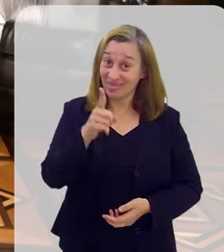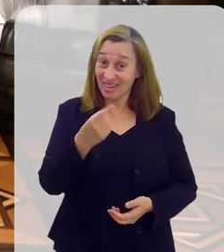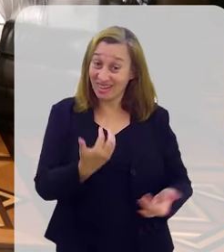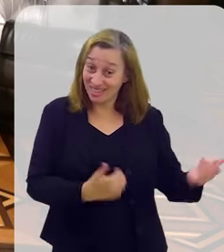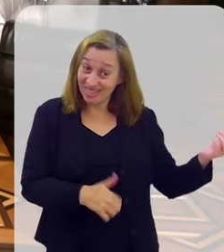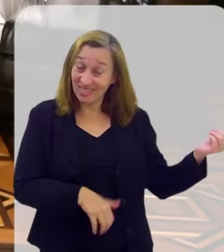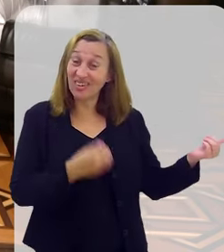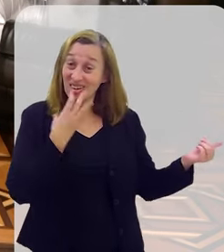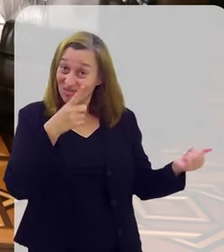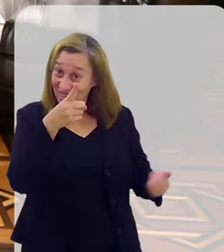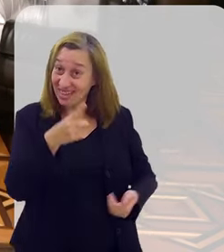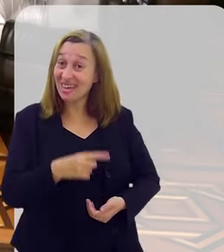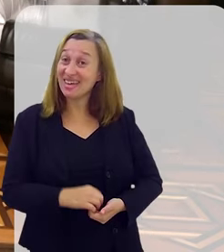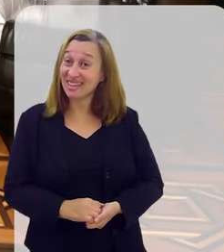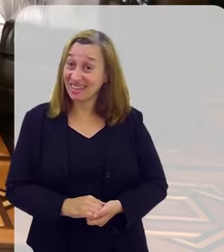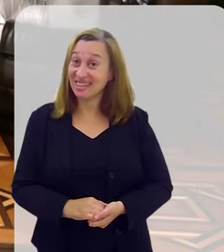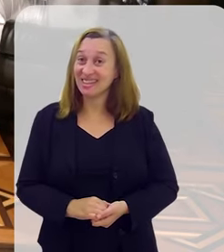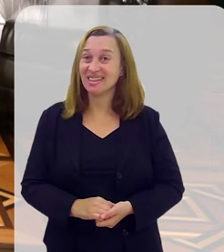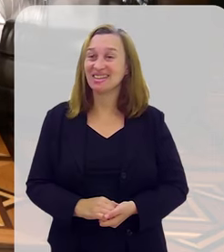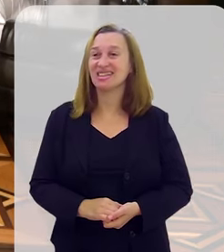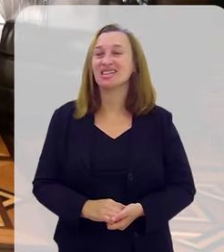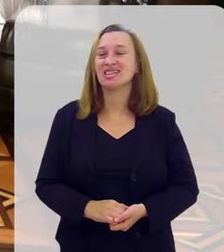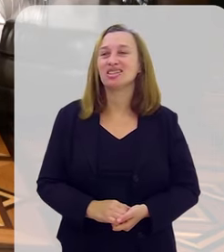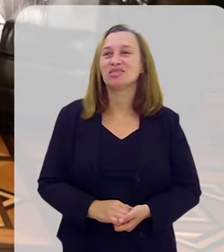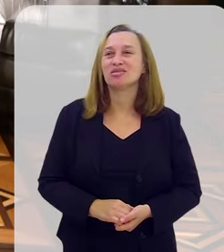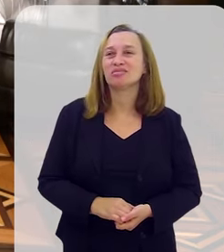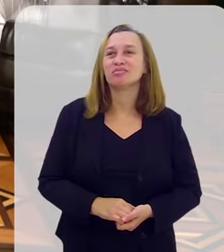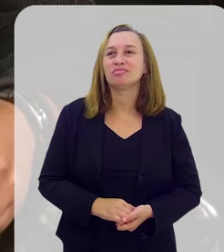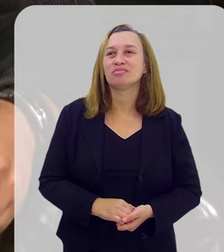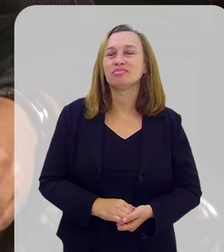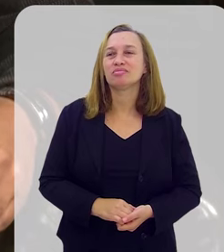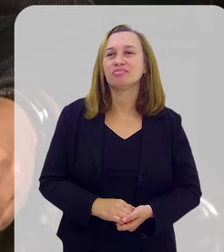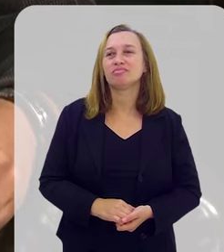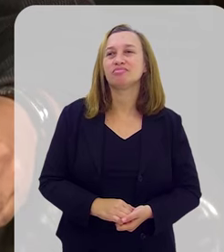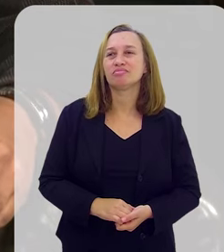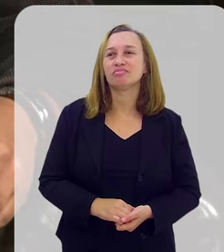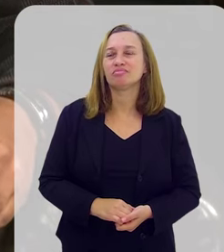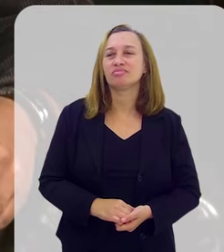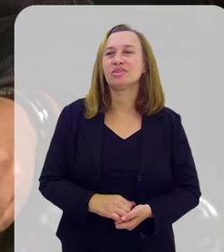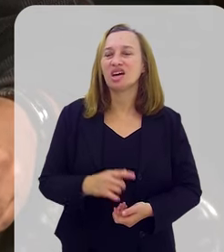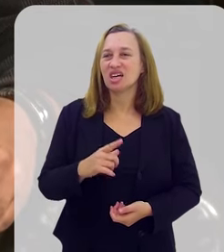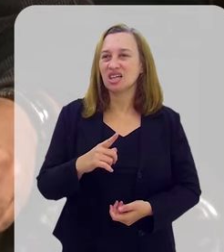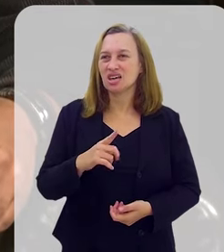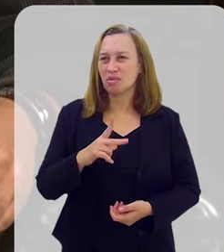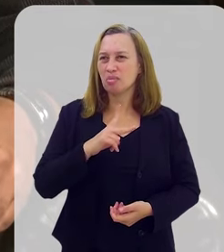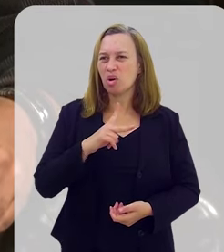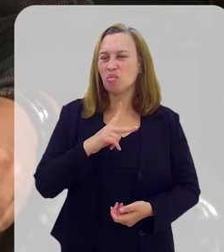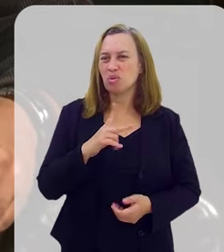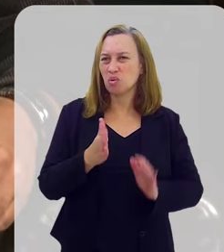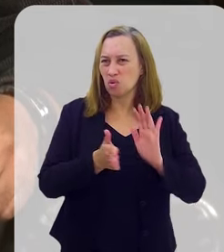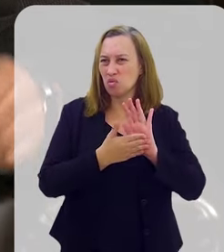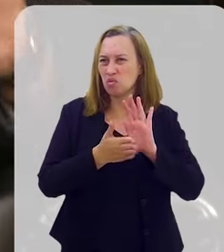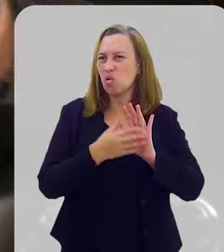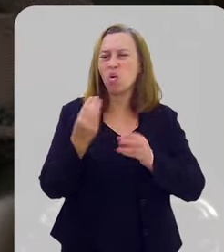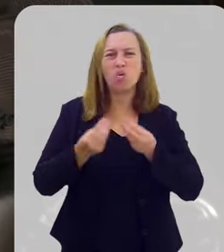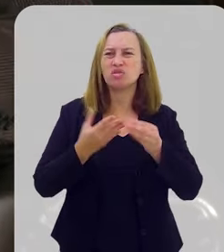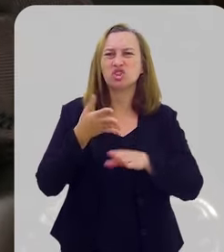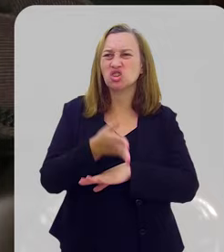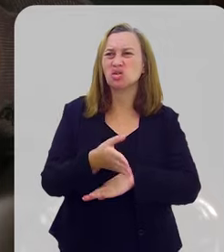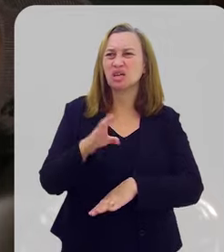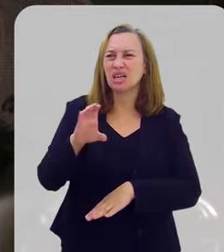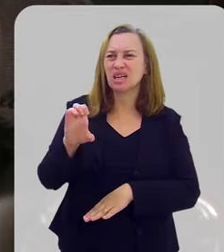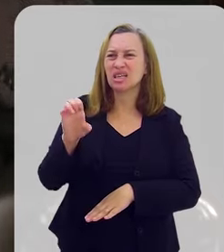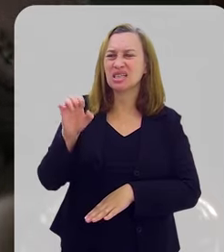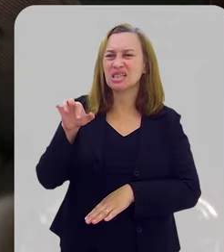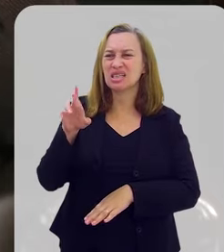Baconzinho não dá mole, não. Fala sério. Música autoral já tem? Sim. Qual é a sua música aqui? Como é que você chegou